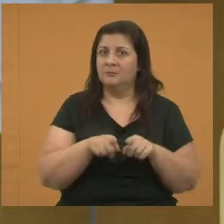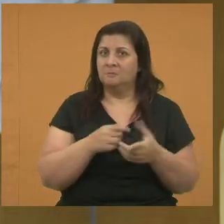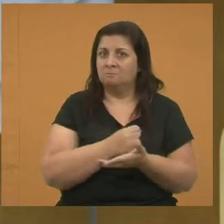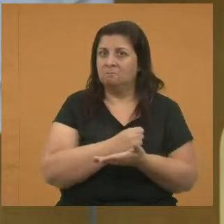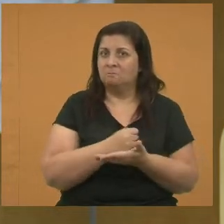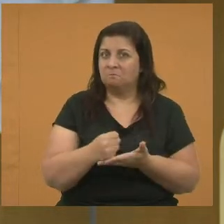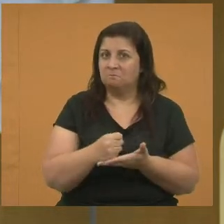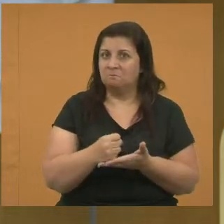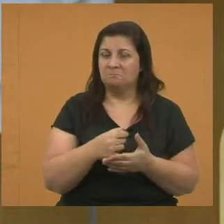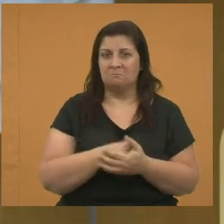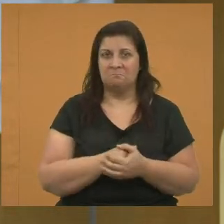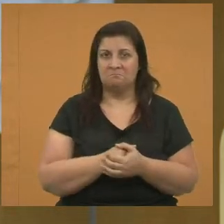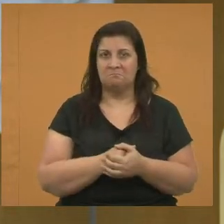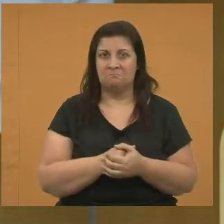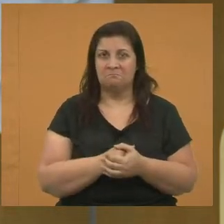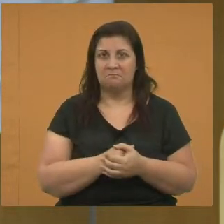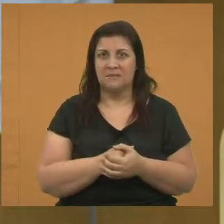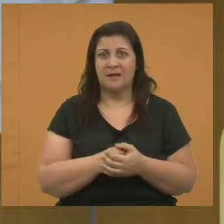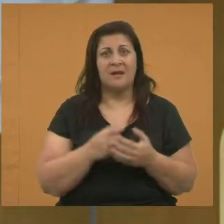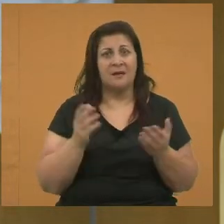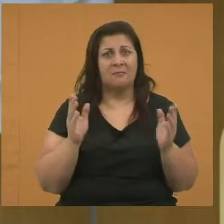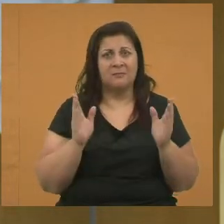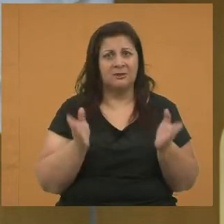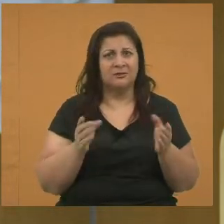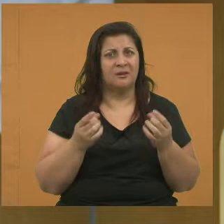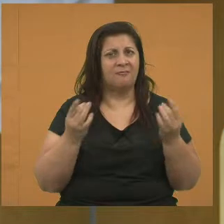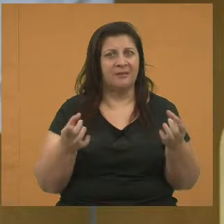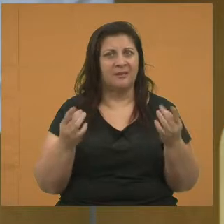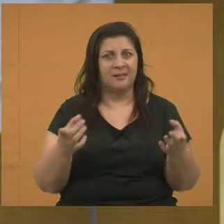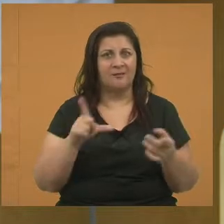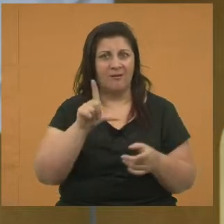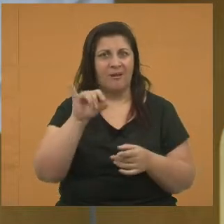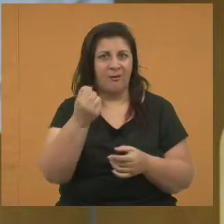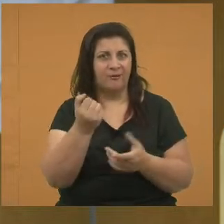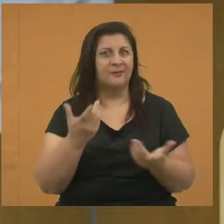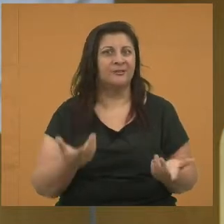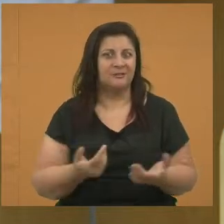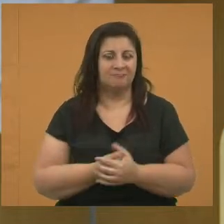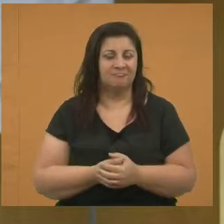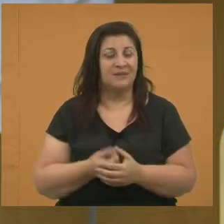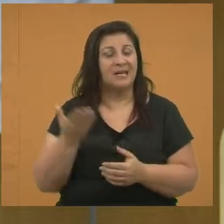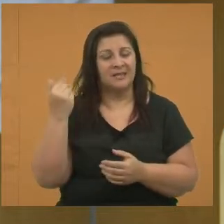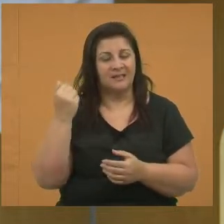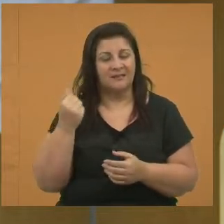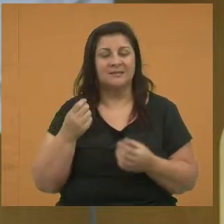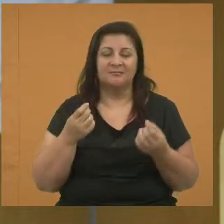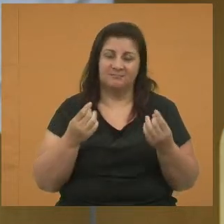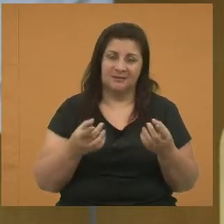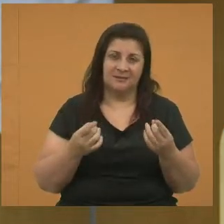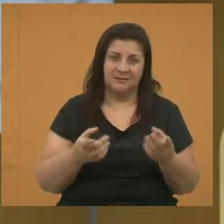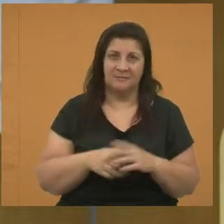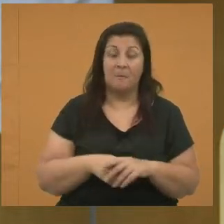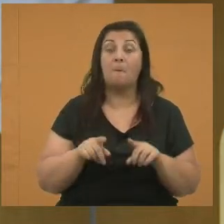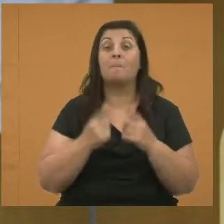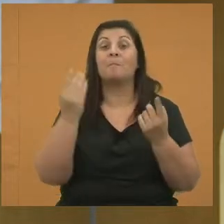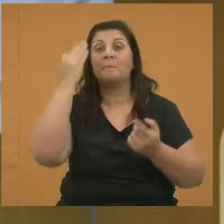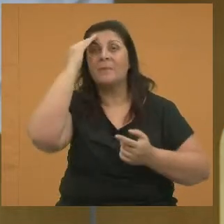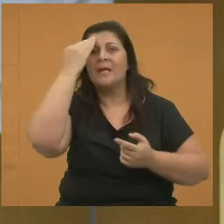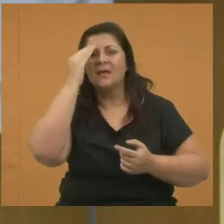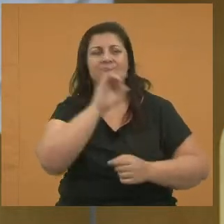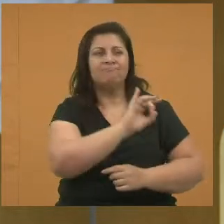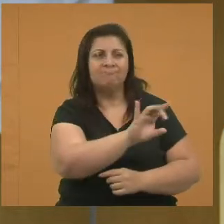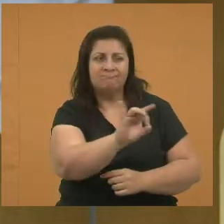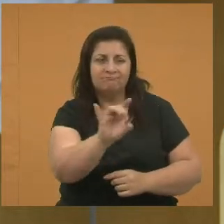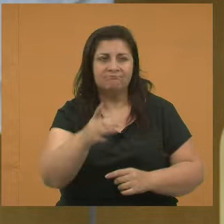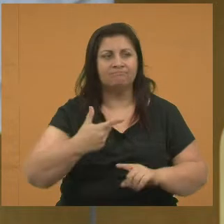sou comerciante, eu acabei de vender o meu comércio, Fernando. Dois vereadores que eram comerciantes aqui, mas eu entendo perfeitamente a situação de cada um